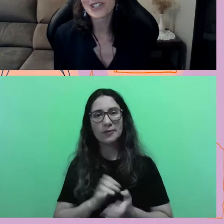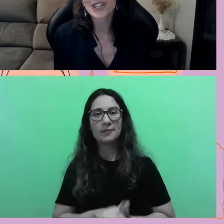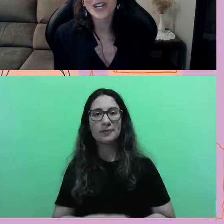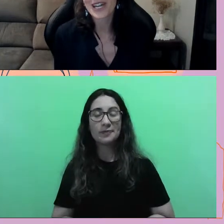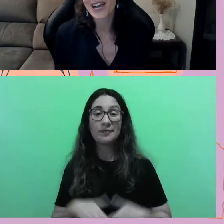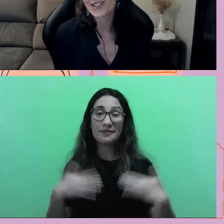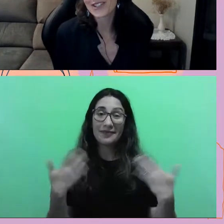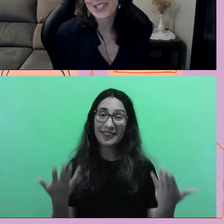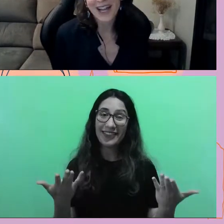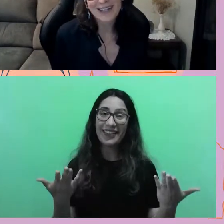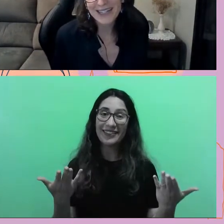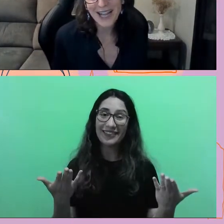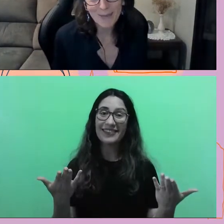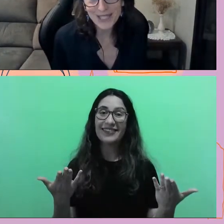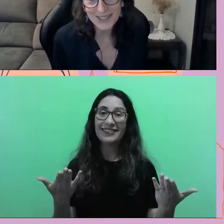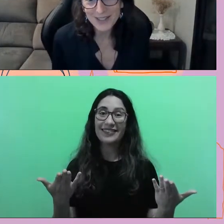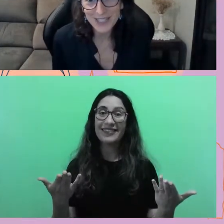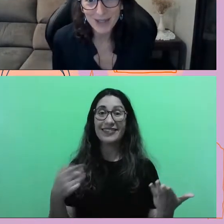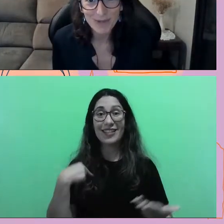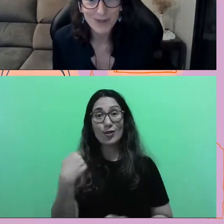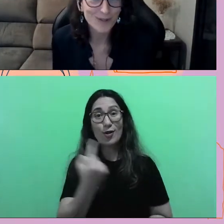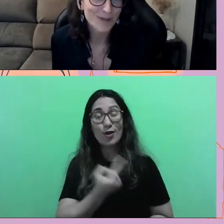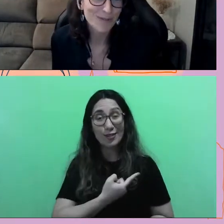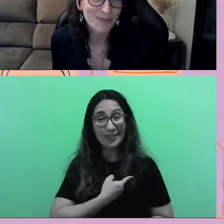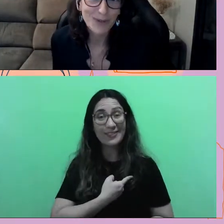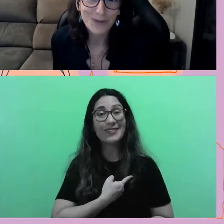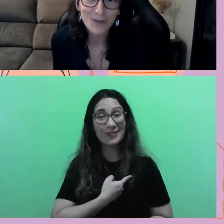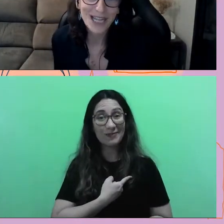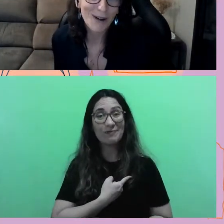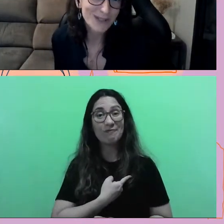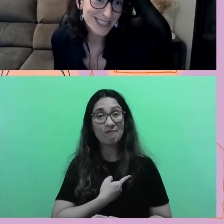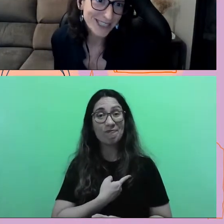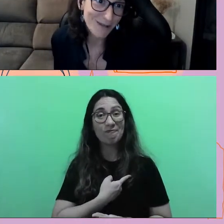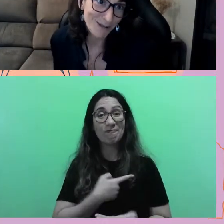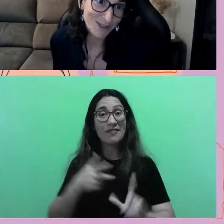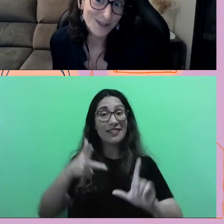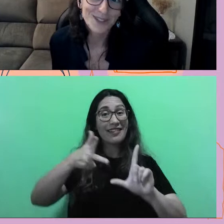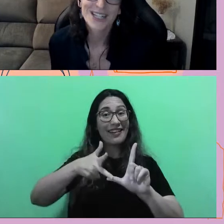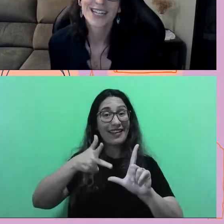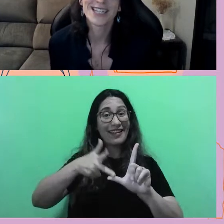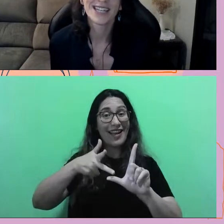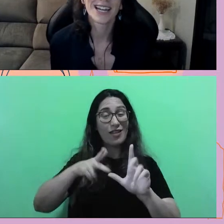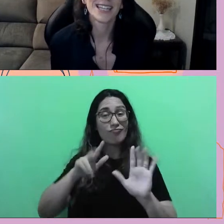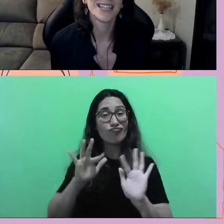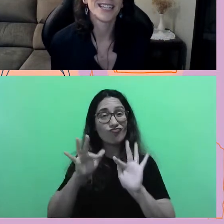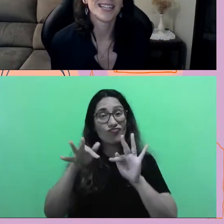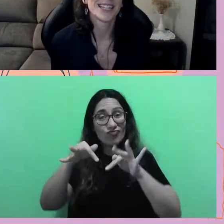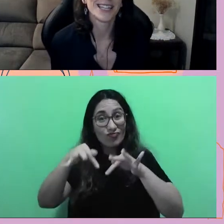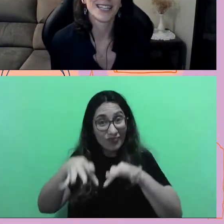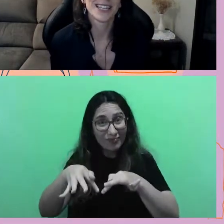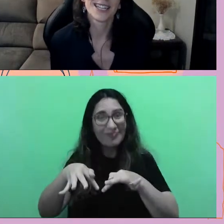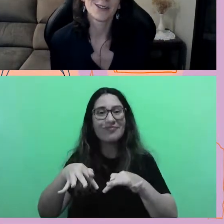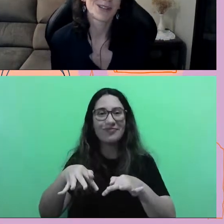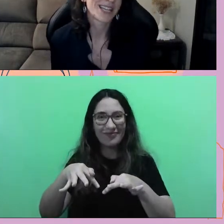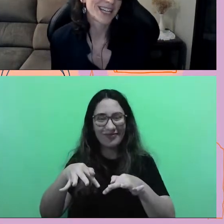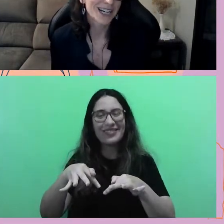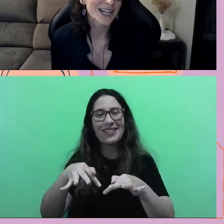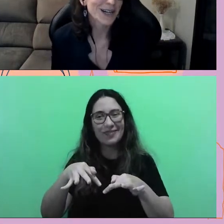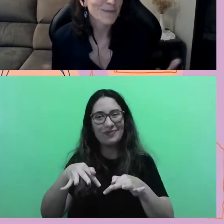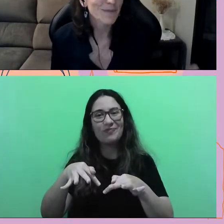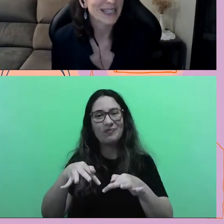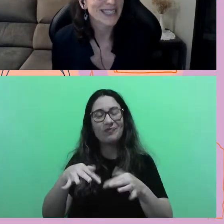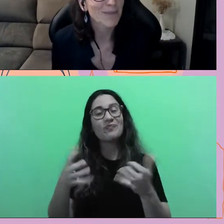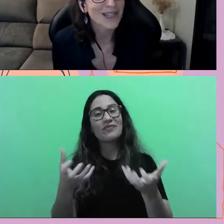Bom, gente, a gente está caminhando aqui para o final desse encontro, e aí eu